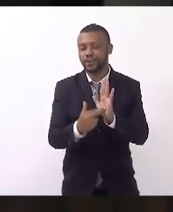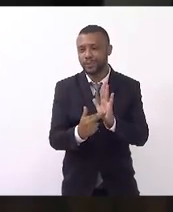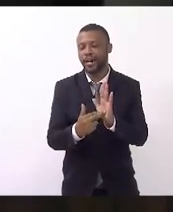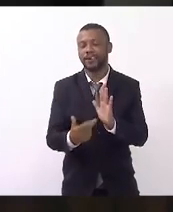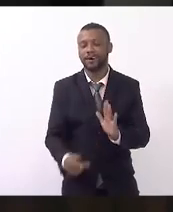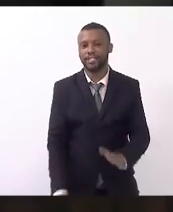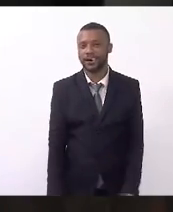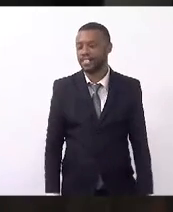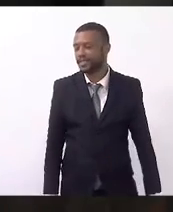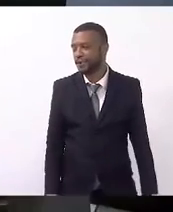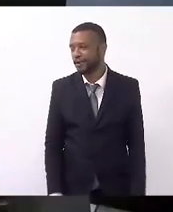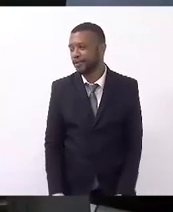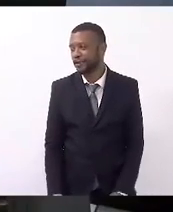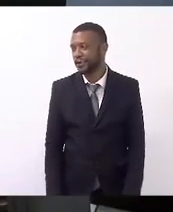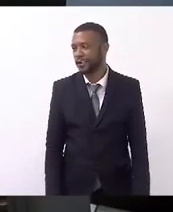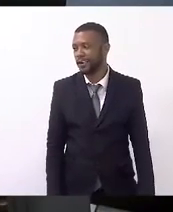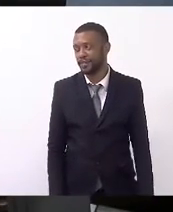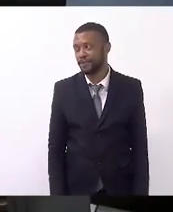regimentais.